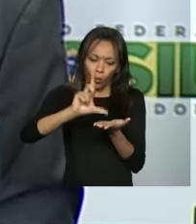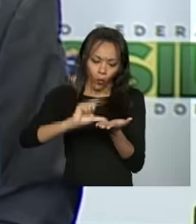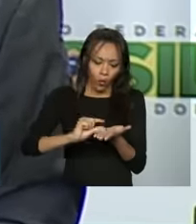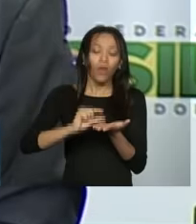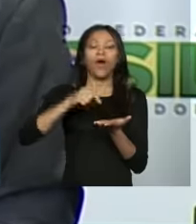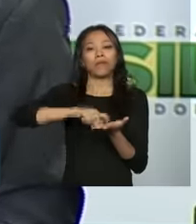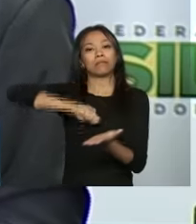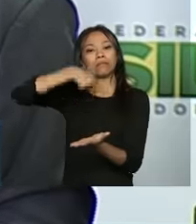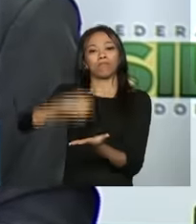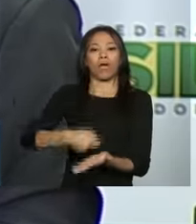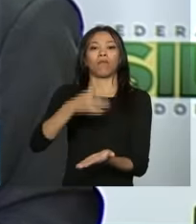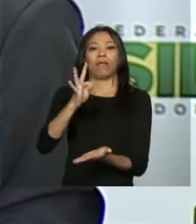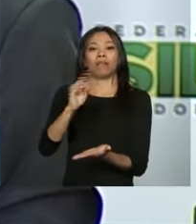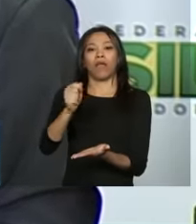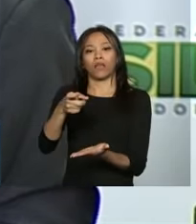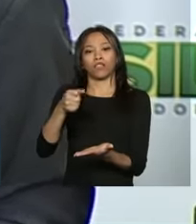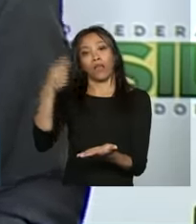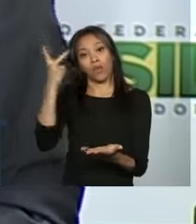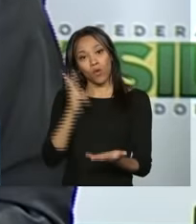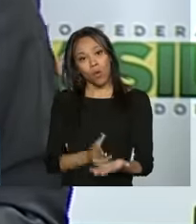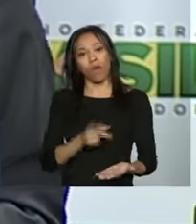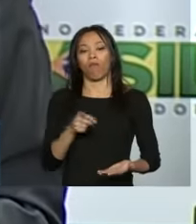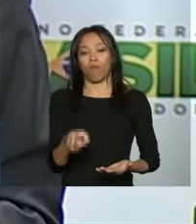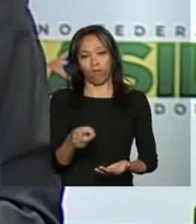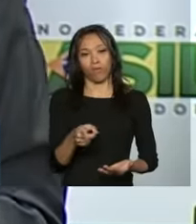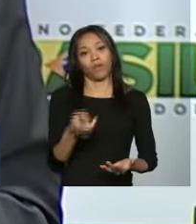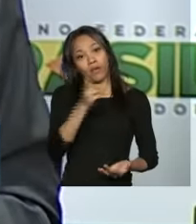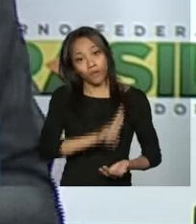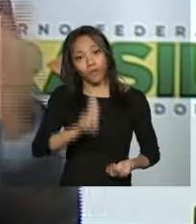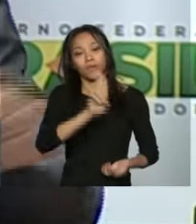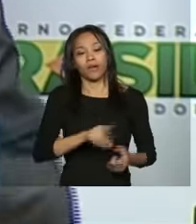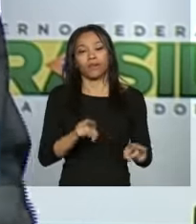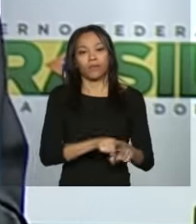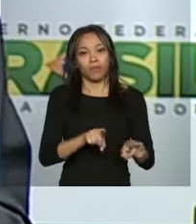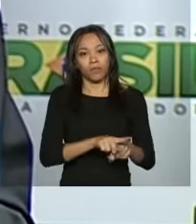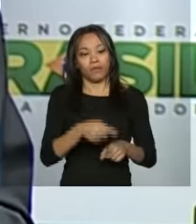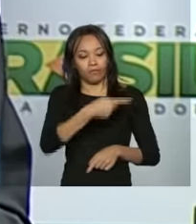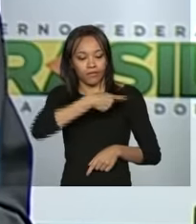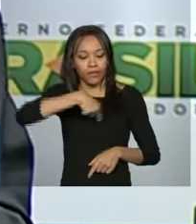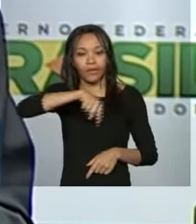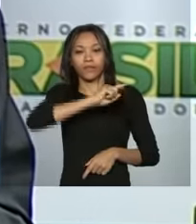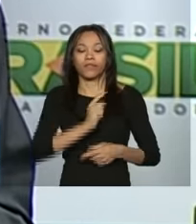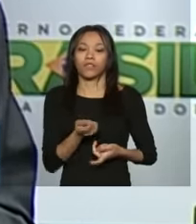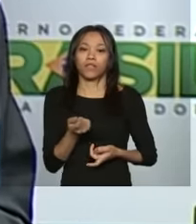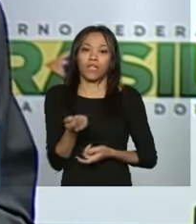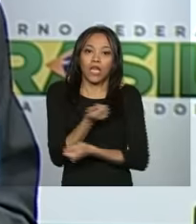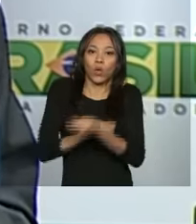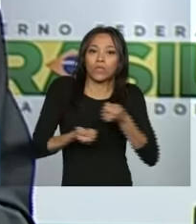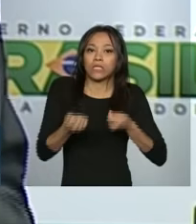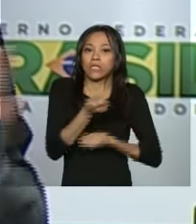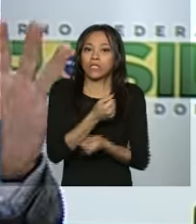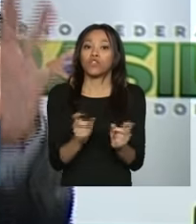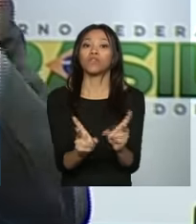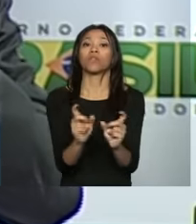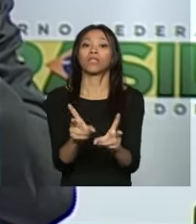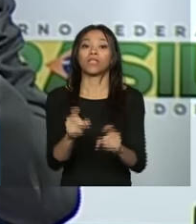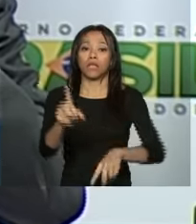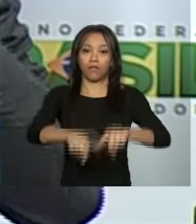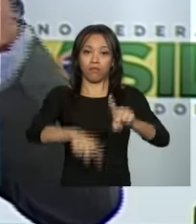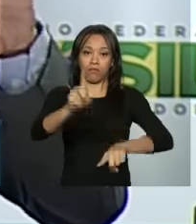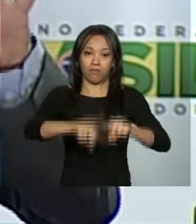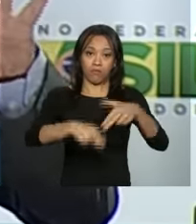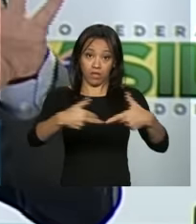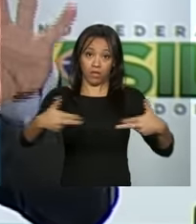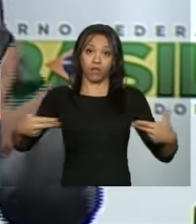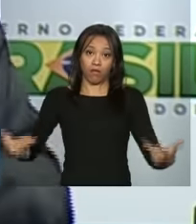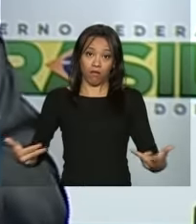é inclusive esta expressão que acaba sendo utilizada na prática pelos estabelecimentos privados né Porque nós não